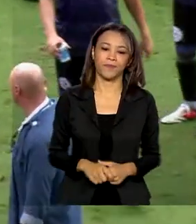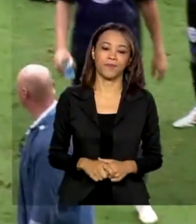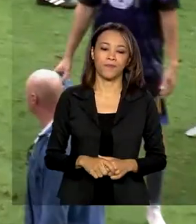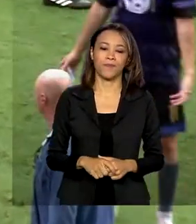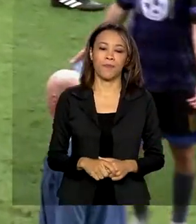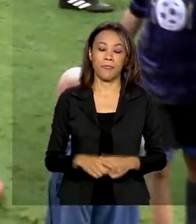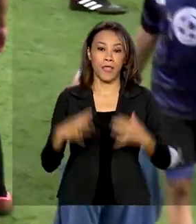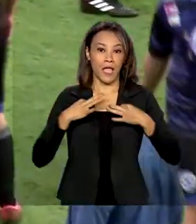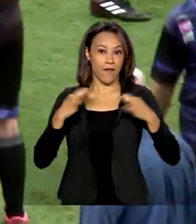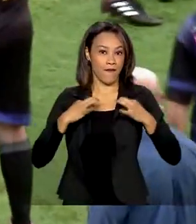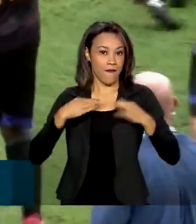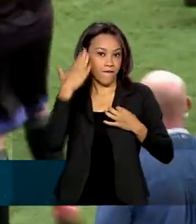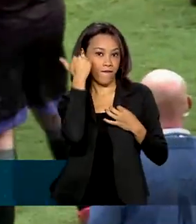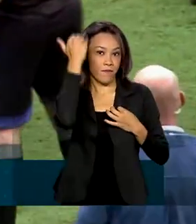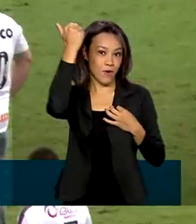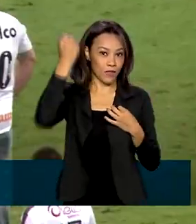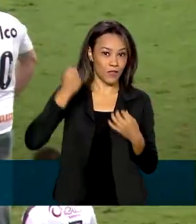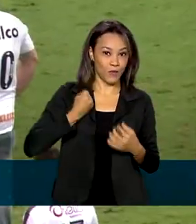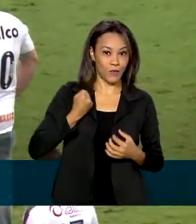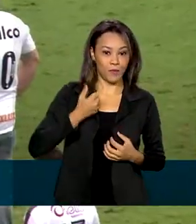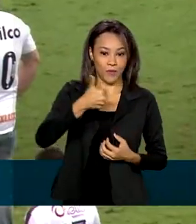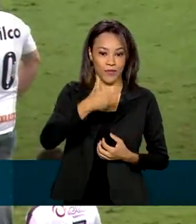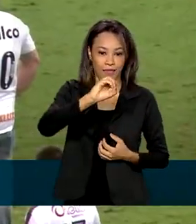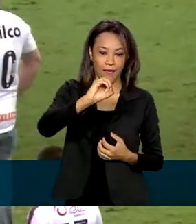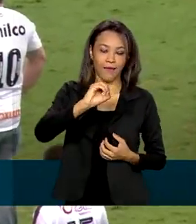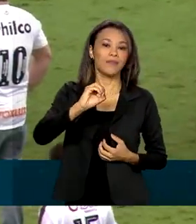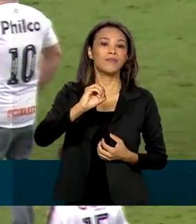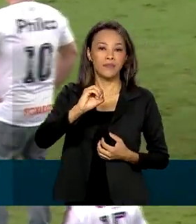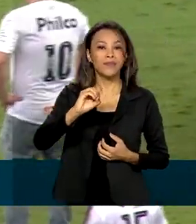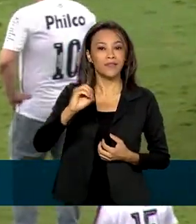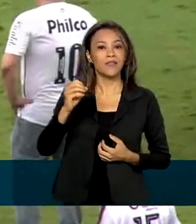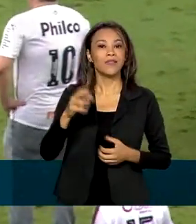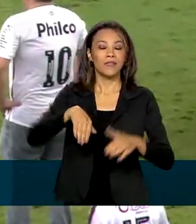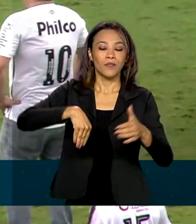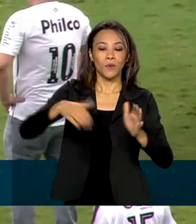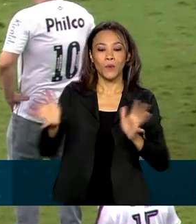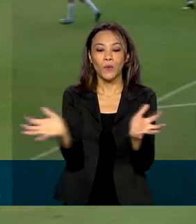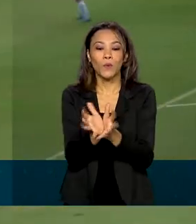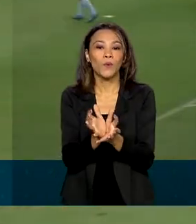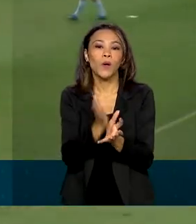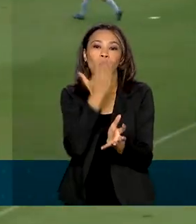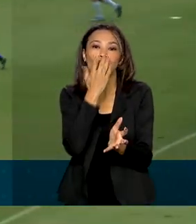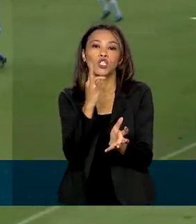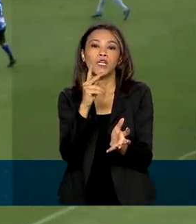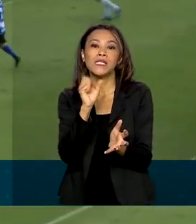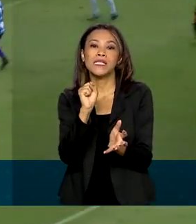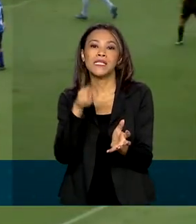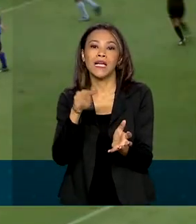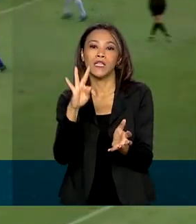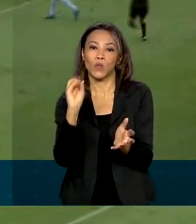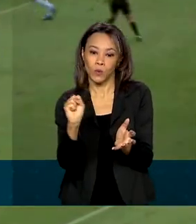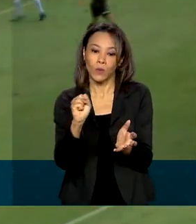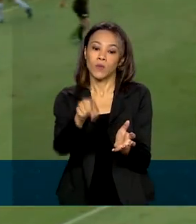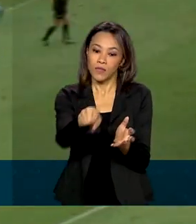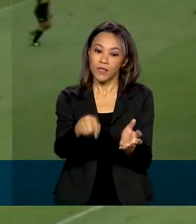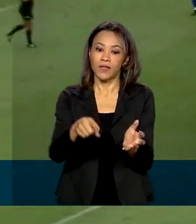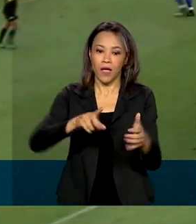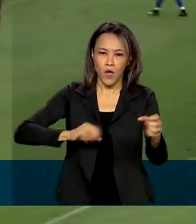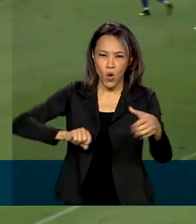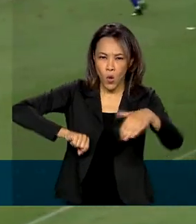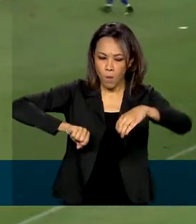Vestindo a famosa camisa 10 do Santos, o presidente Jair Bolsonaro deu o pontapé inicial e ainda marcou o gol da